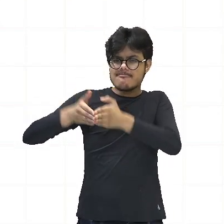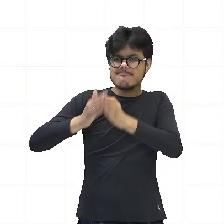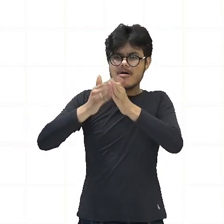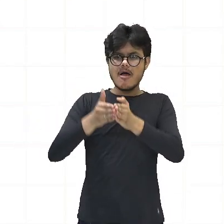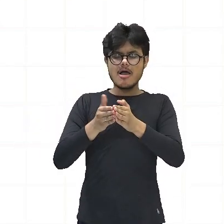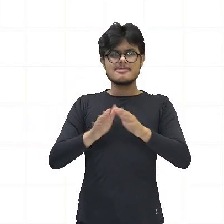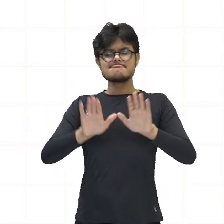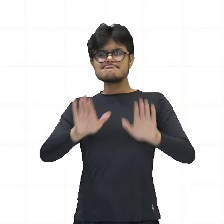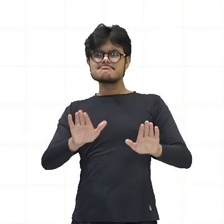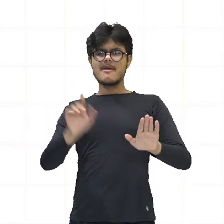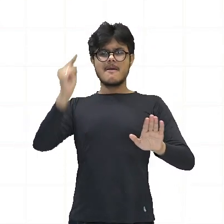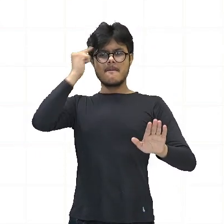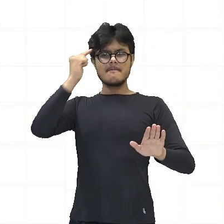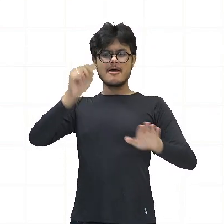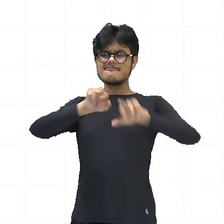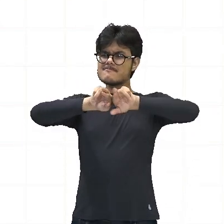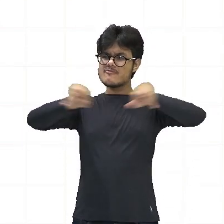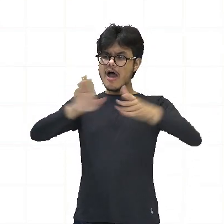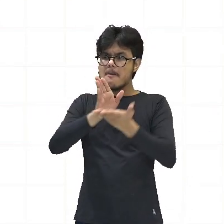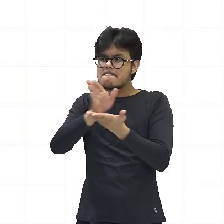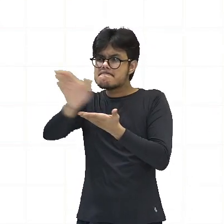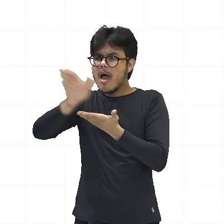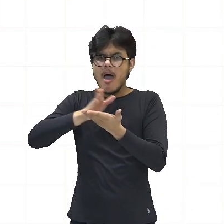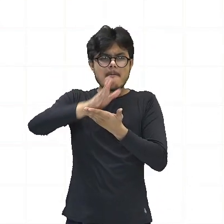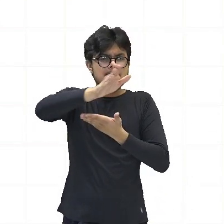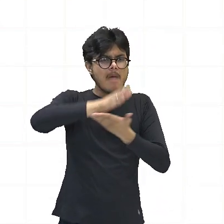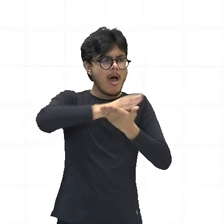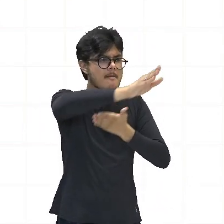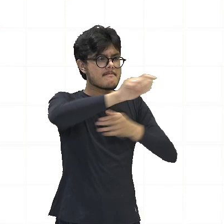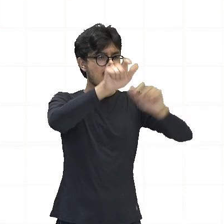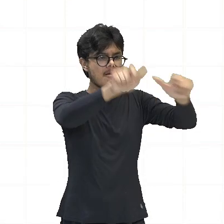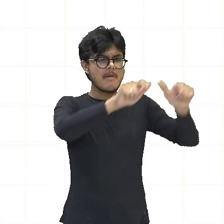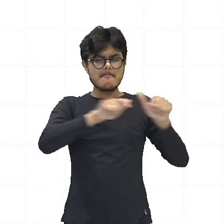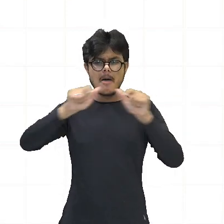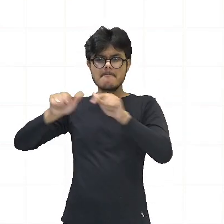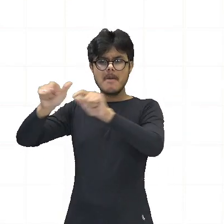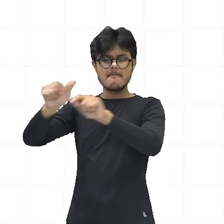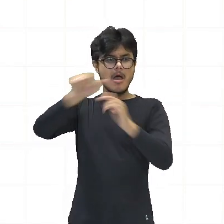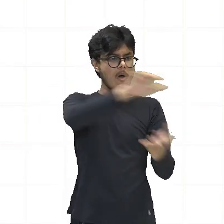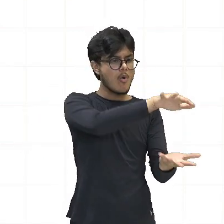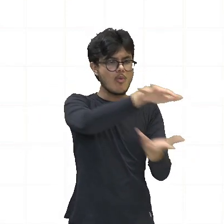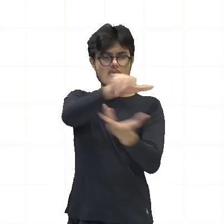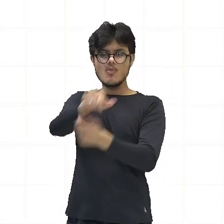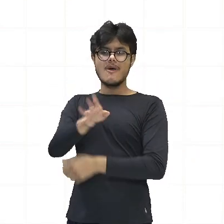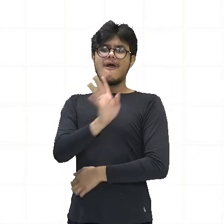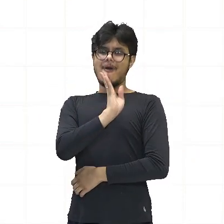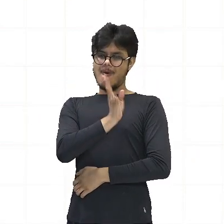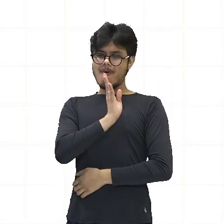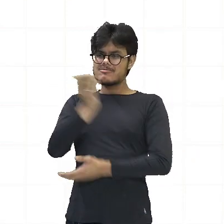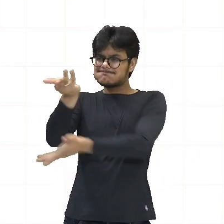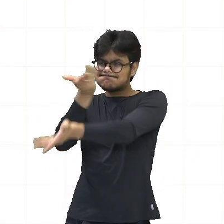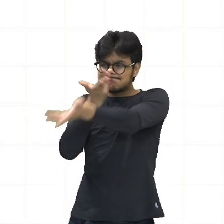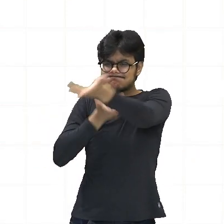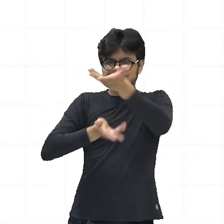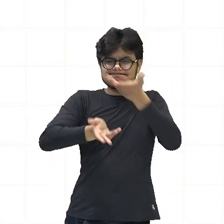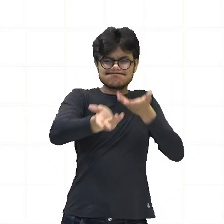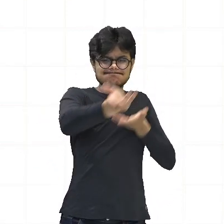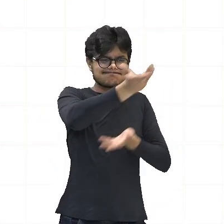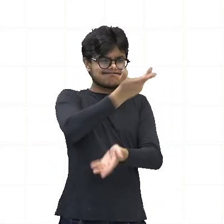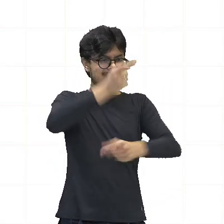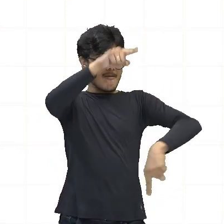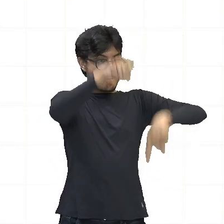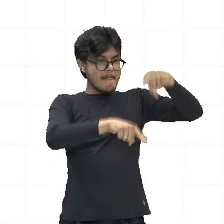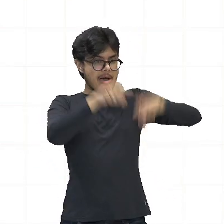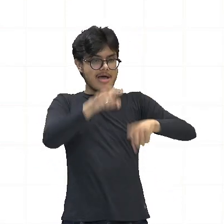traçados diferentes rotas marítimas aí, né, para comercializar bastante esses